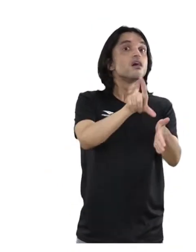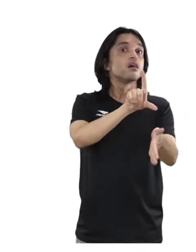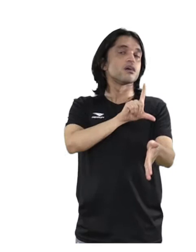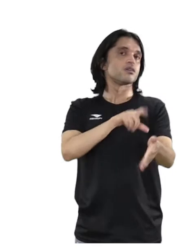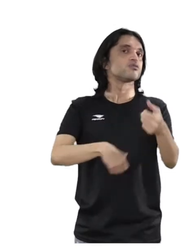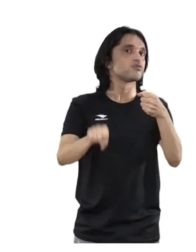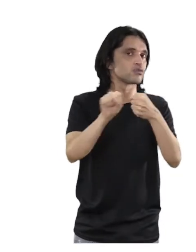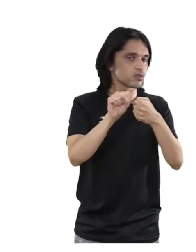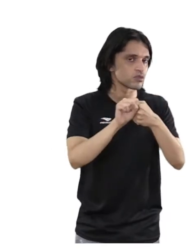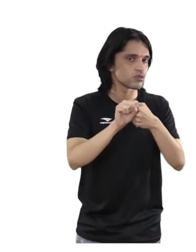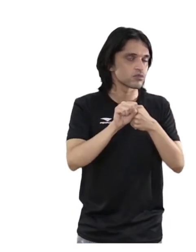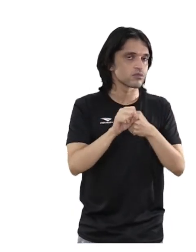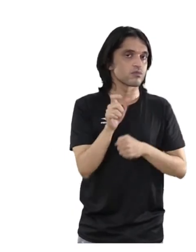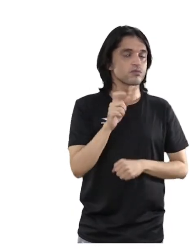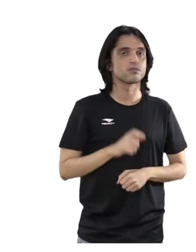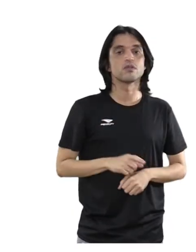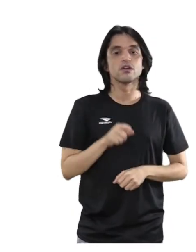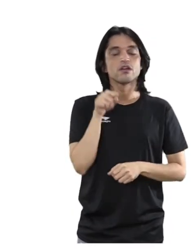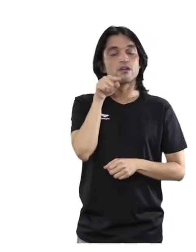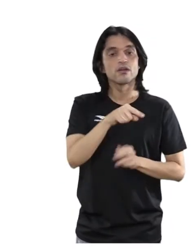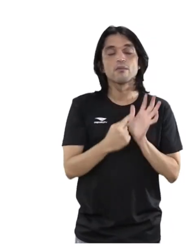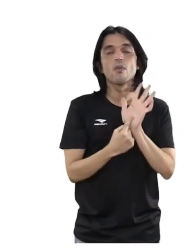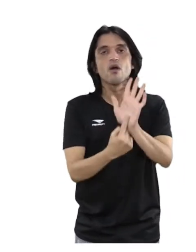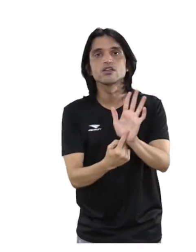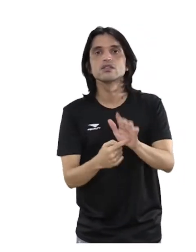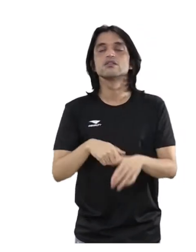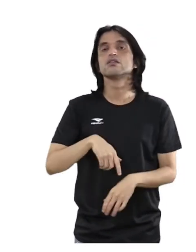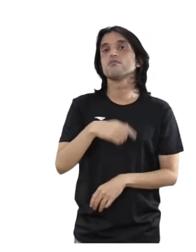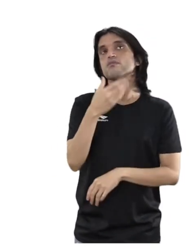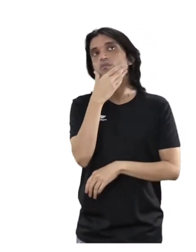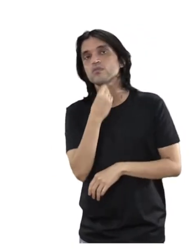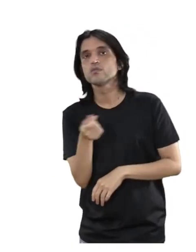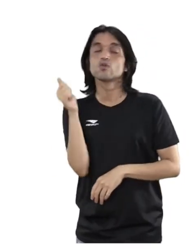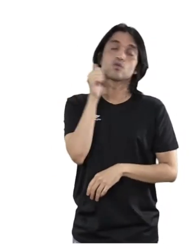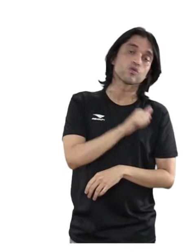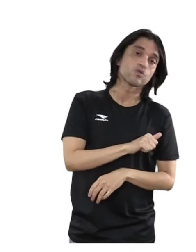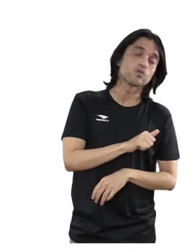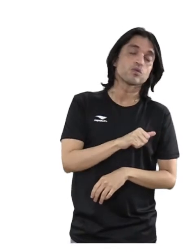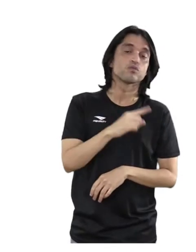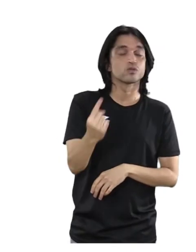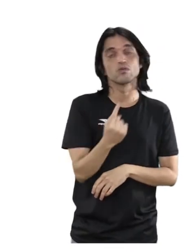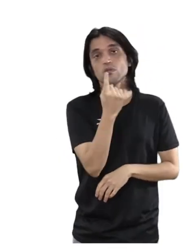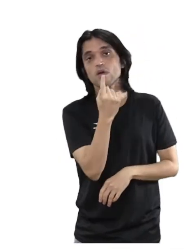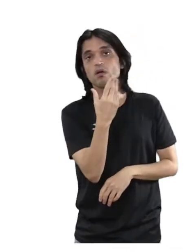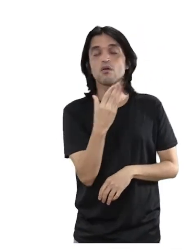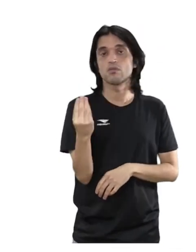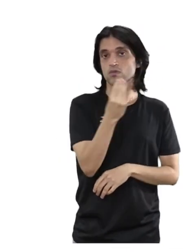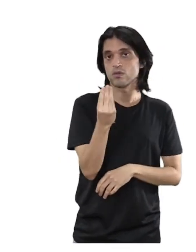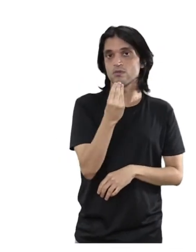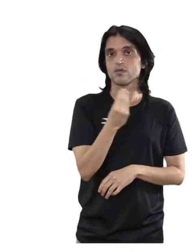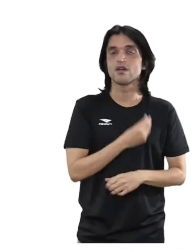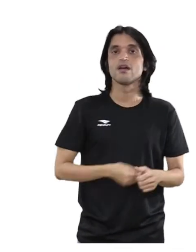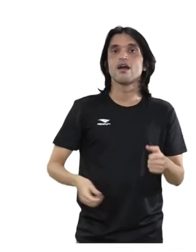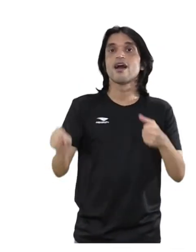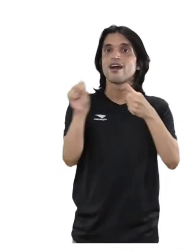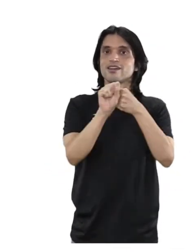ou plural. Advérbio são palavras que descrevem o modo como o verbo acontece, qualificando-o.